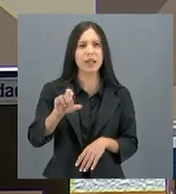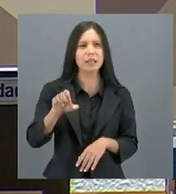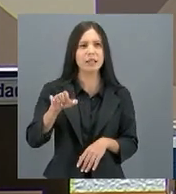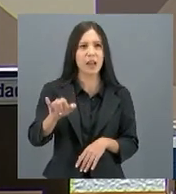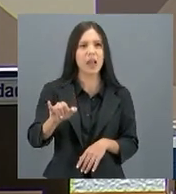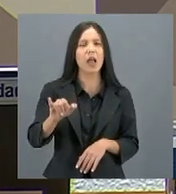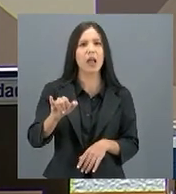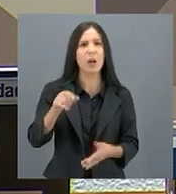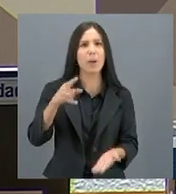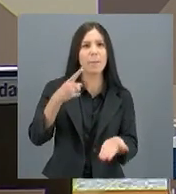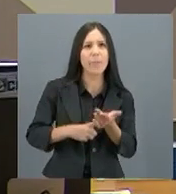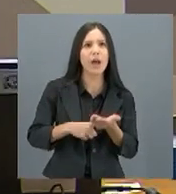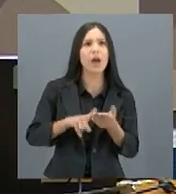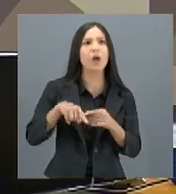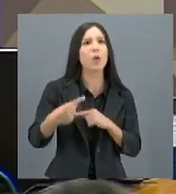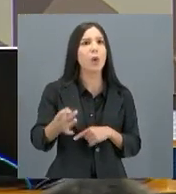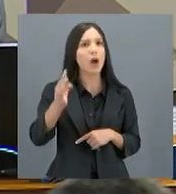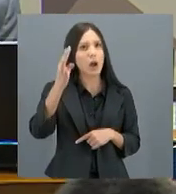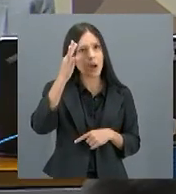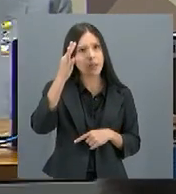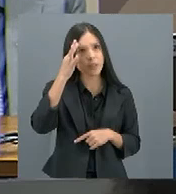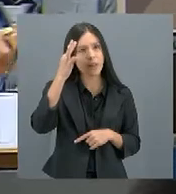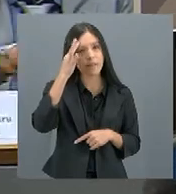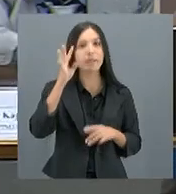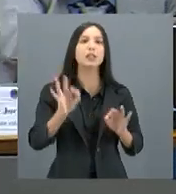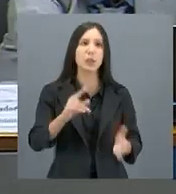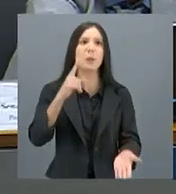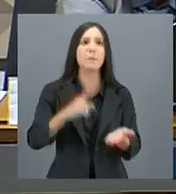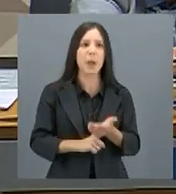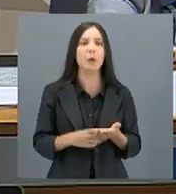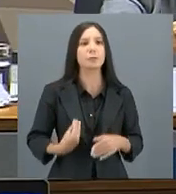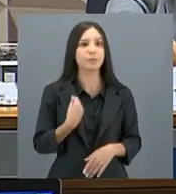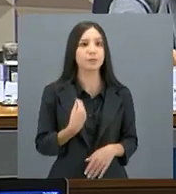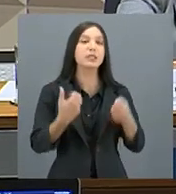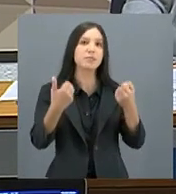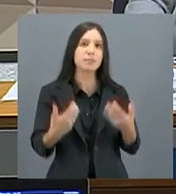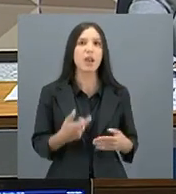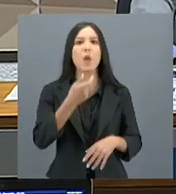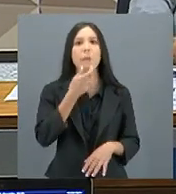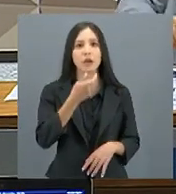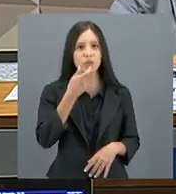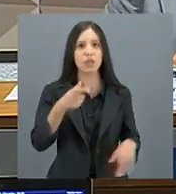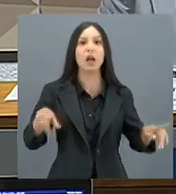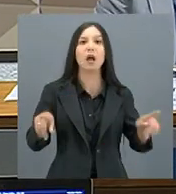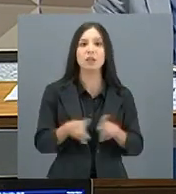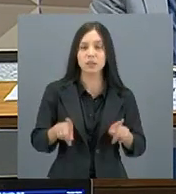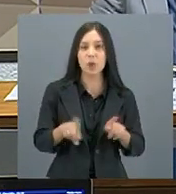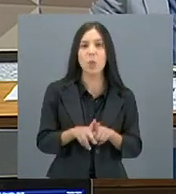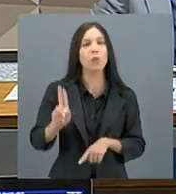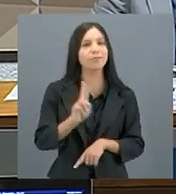está agendado para a próxima quarta-feira por decisão minha. Muito bem, Mas parabéns. ele mencionou muitas vezes que estava sob efeito de medicação, de muita